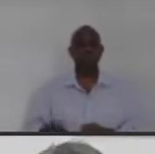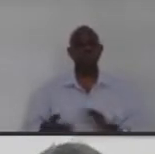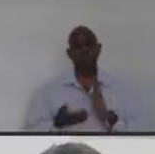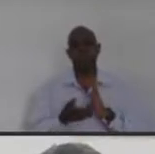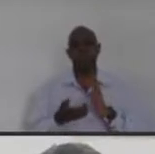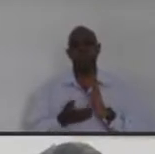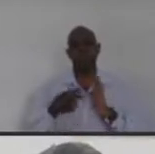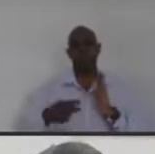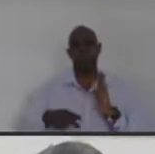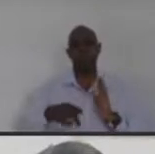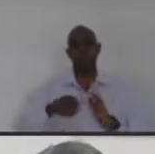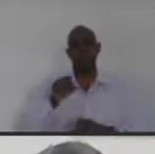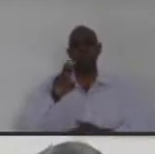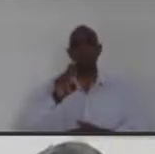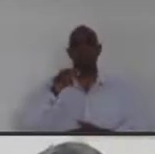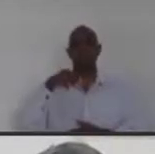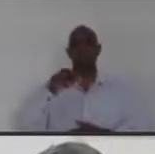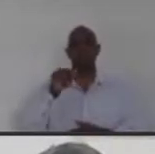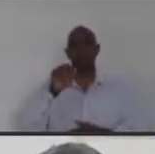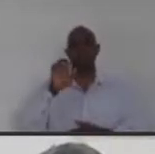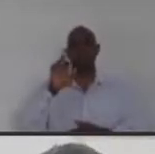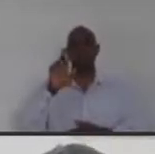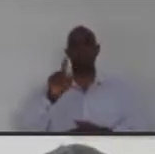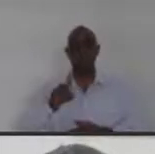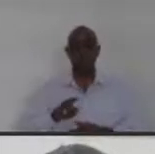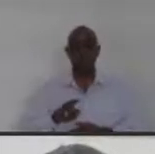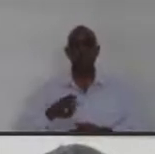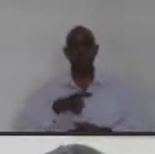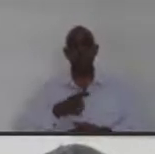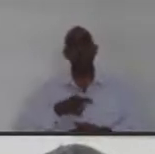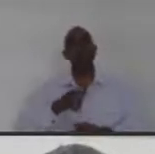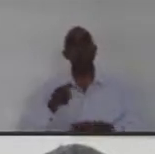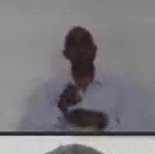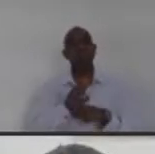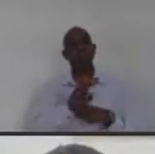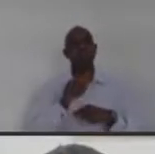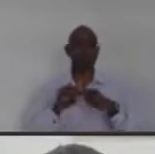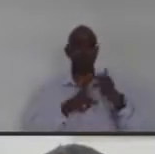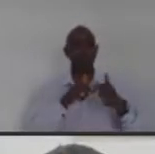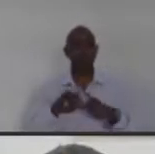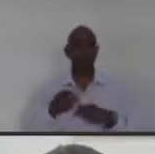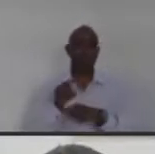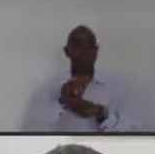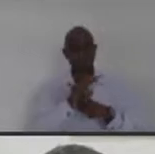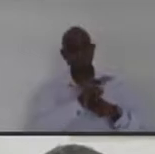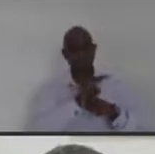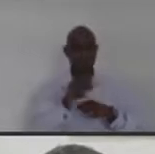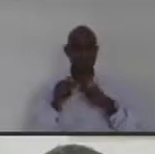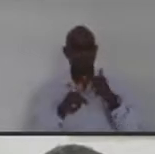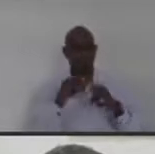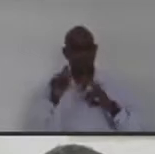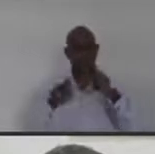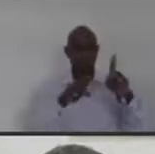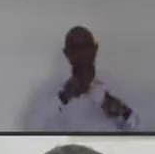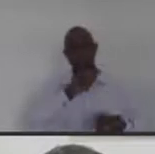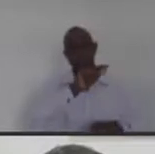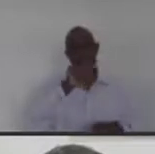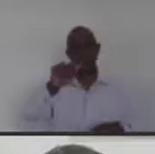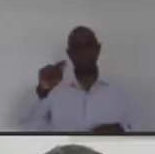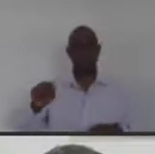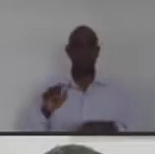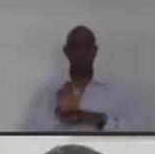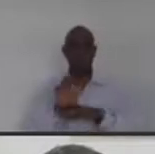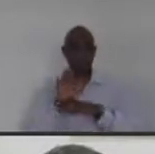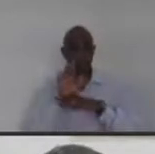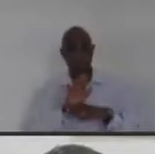desta Casa de Leis legislar no município de Sumaré, bem como realizar a fiscalização dos serviços públicos municipais para garantir a